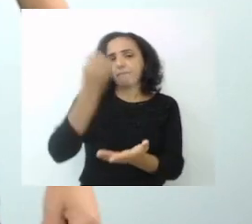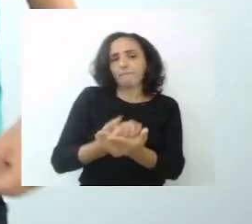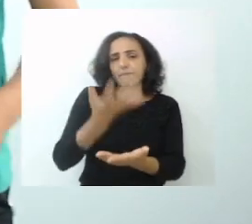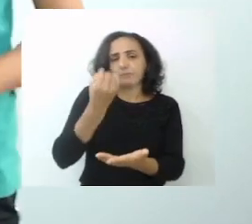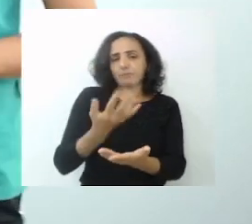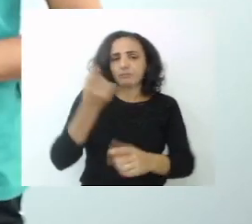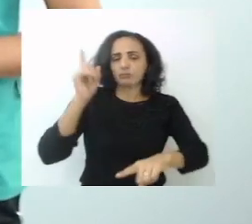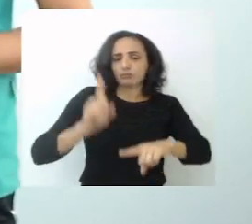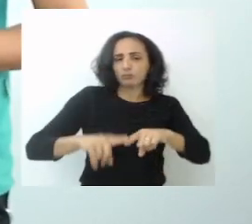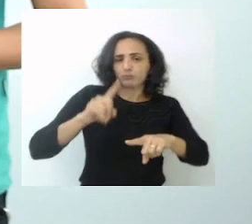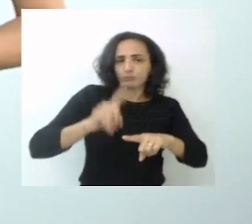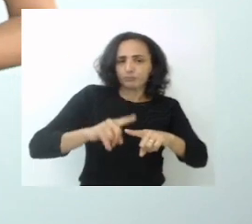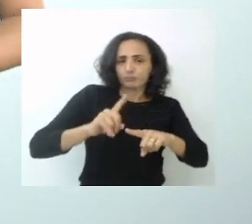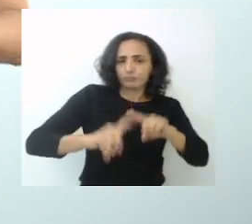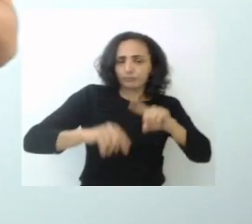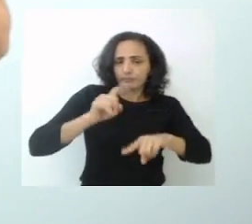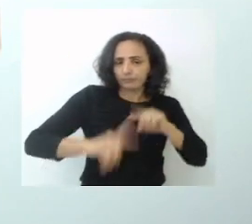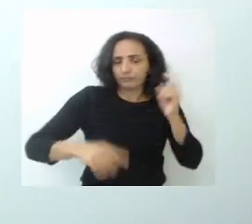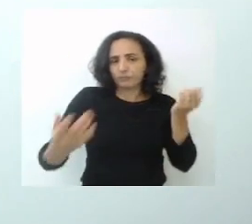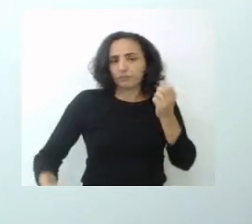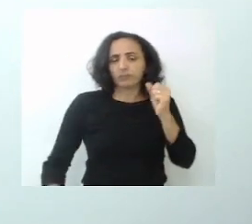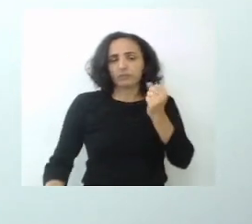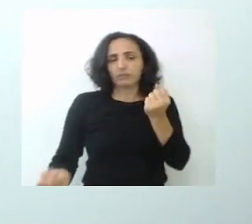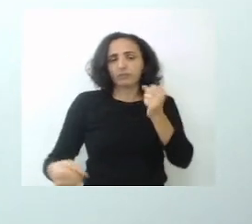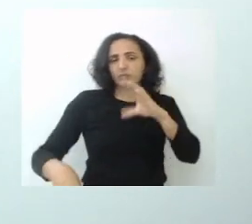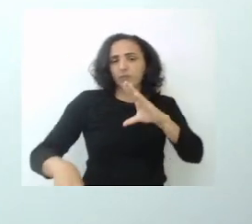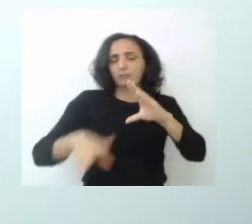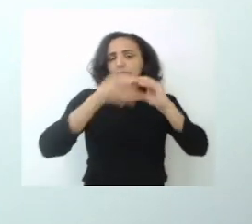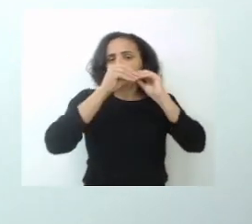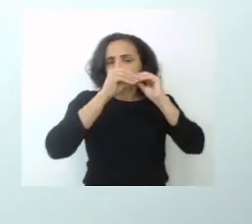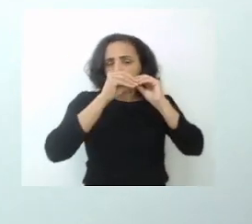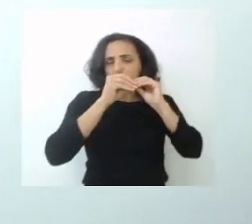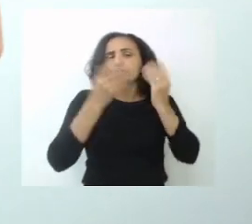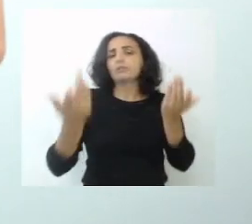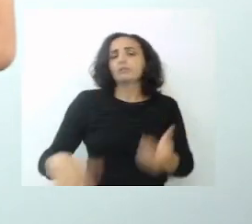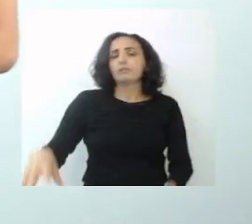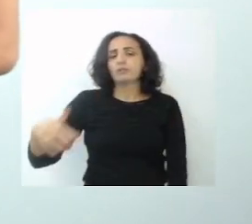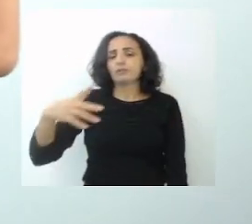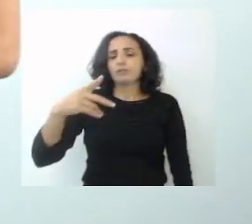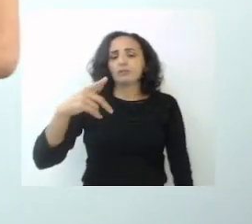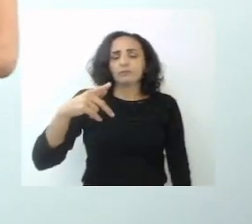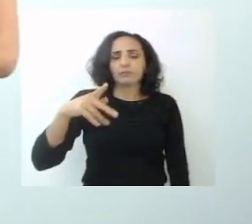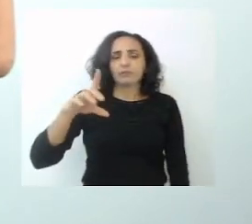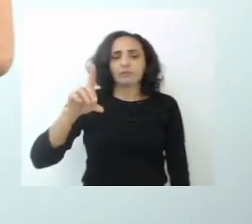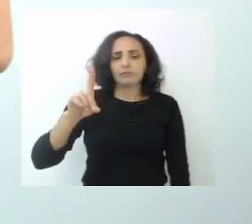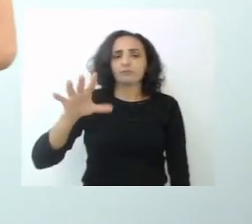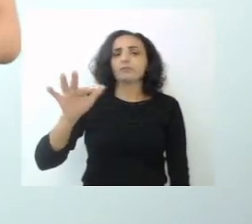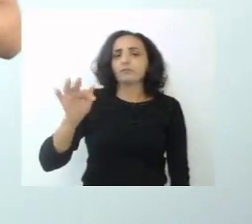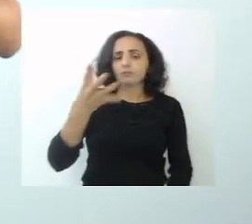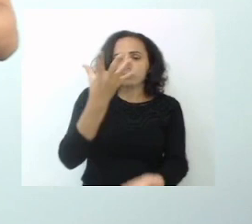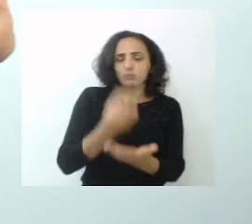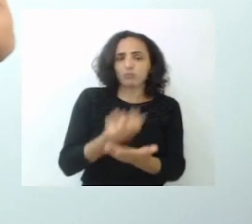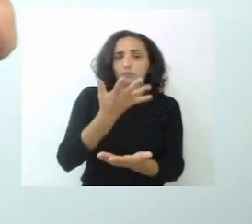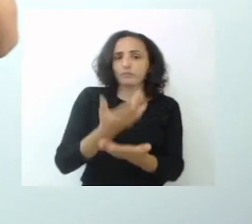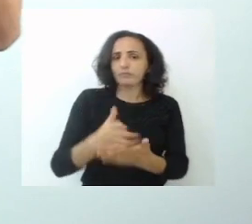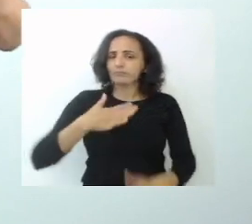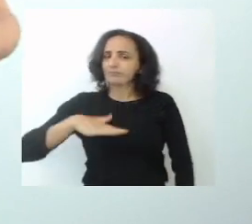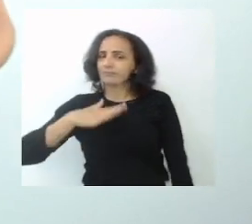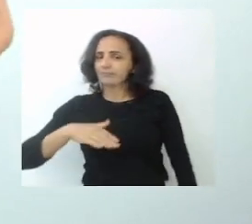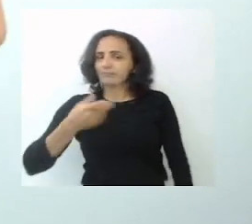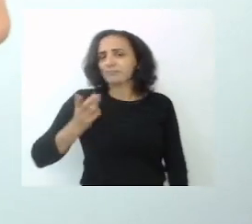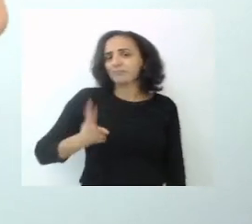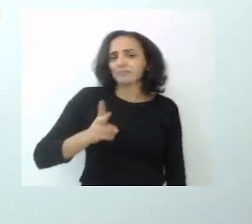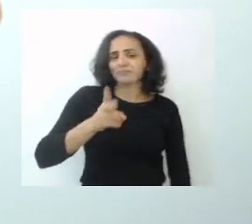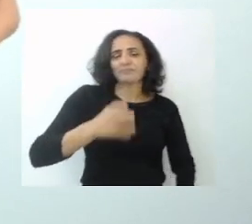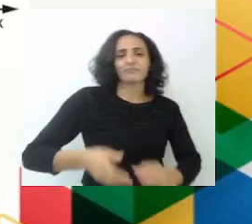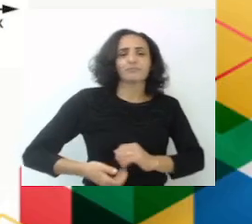estes materiais complementares. Não esquece, hein? Fascículo e podcast disponível para vocês fazerem o download. Tranquilo? Vamos